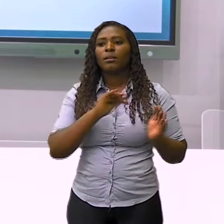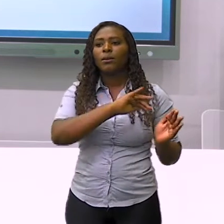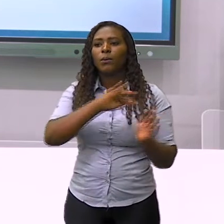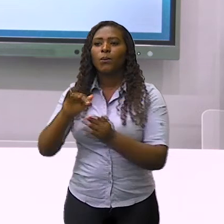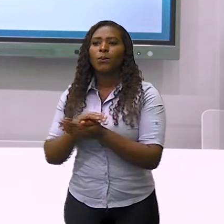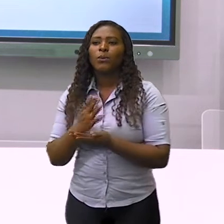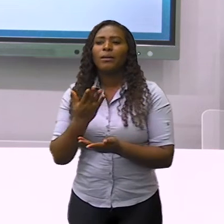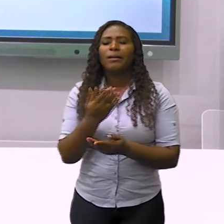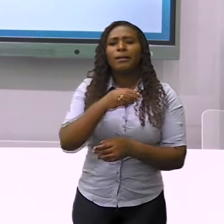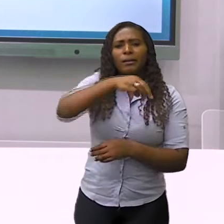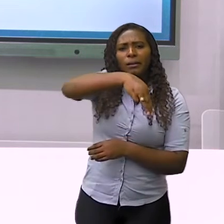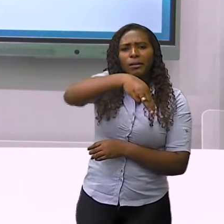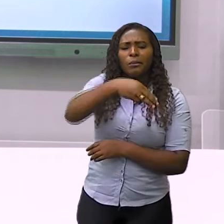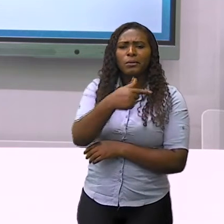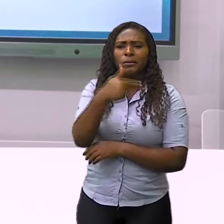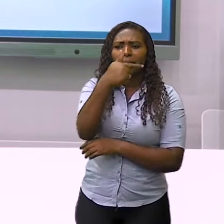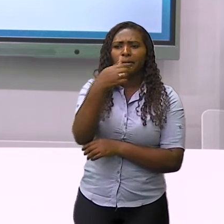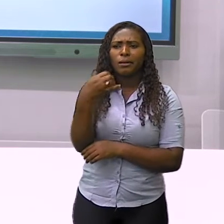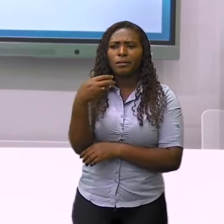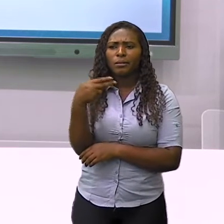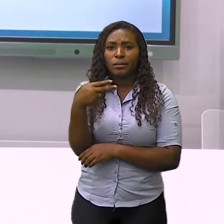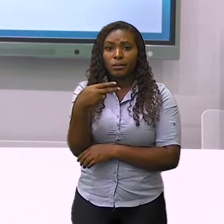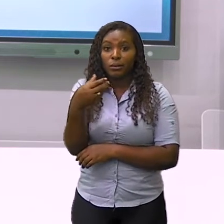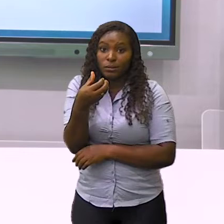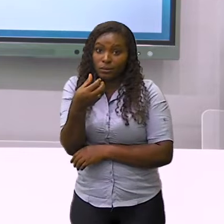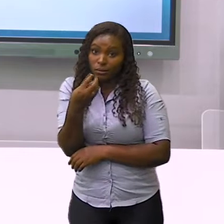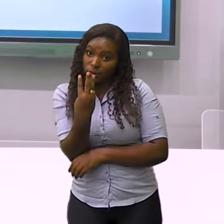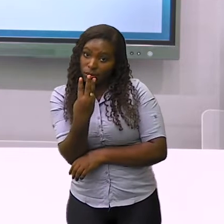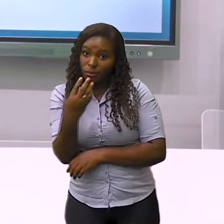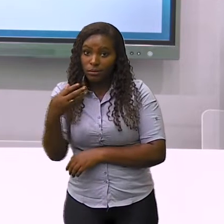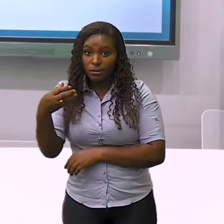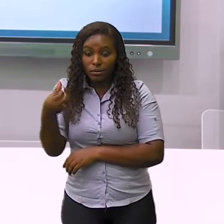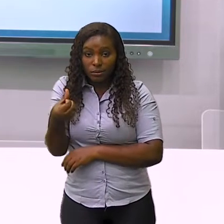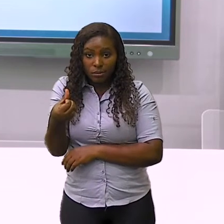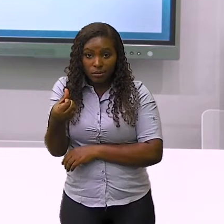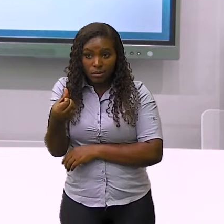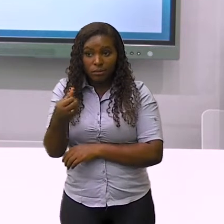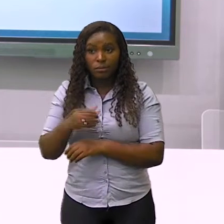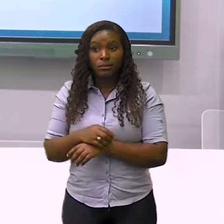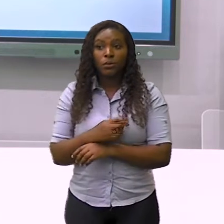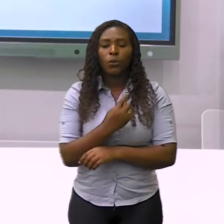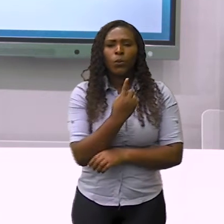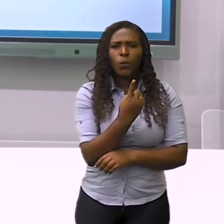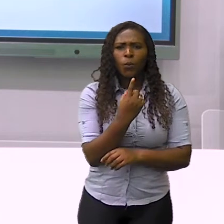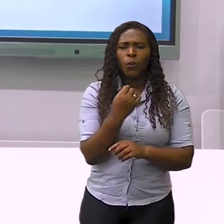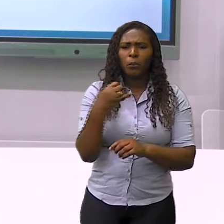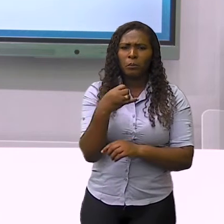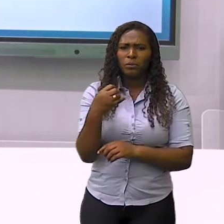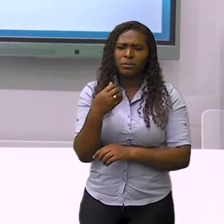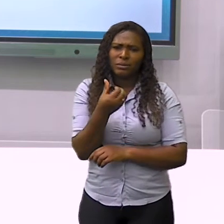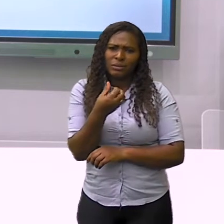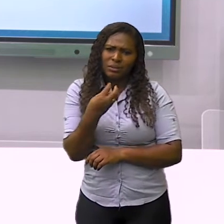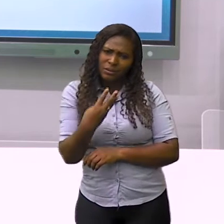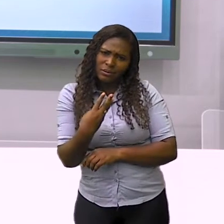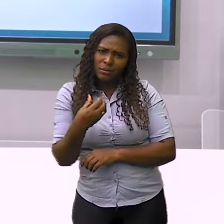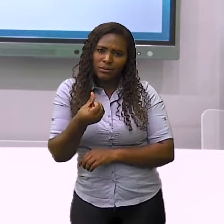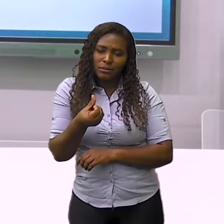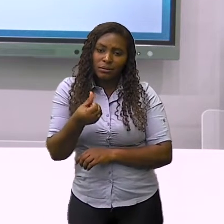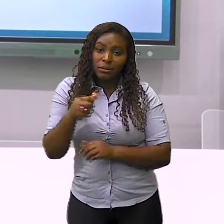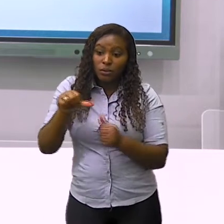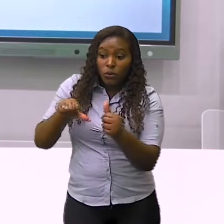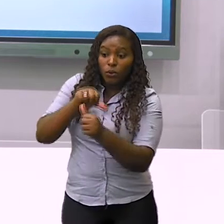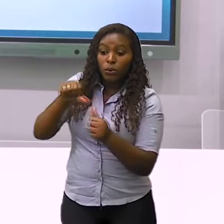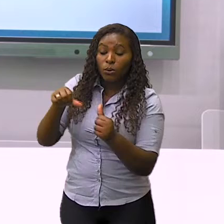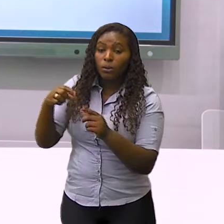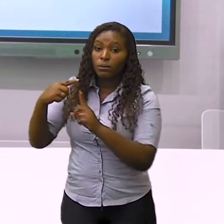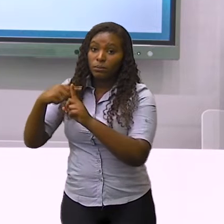M. Na equação, certo? Nessa equação, deixa eu tirar aqui, gente, não é K,